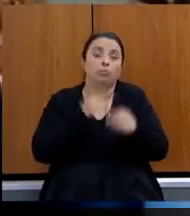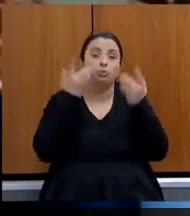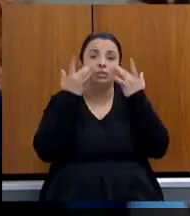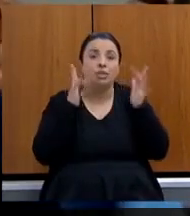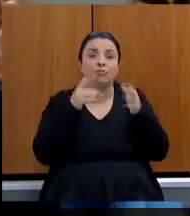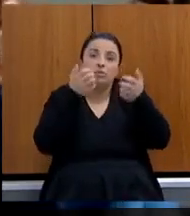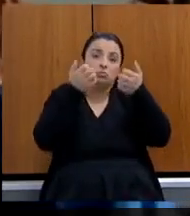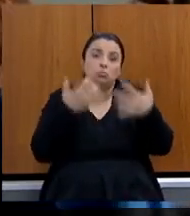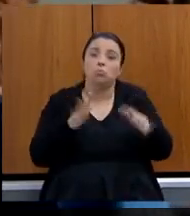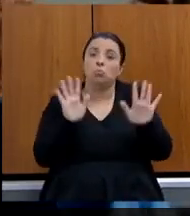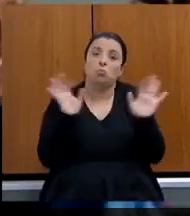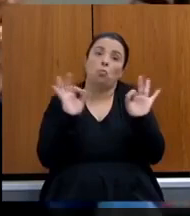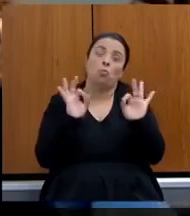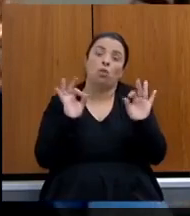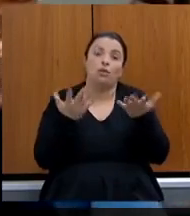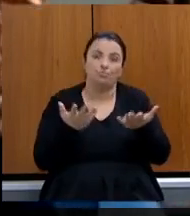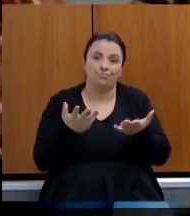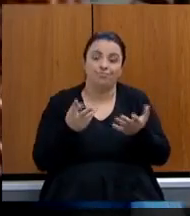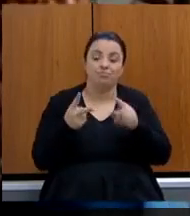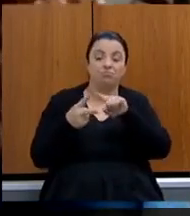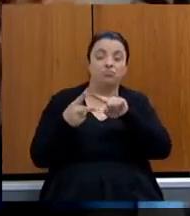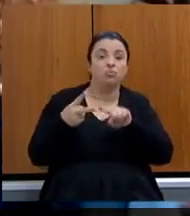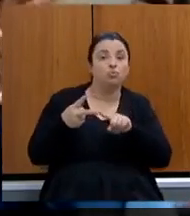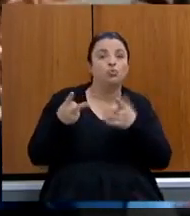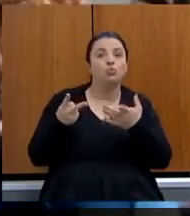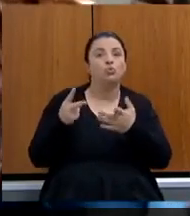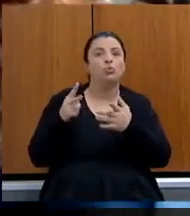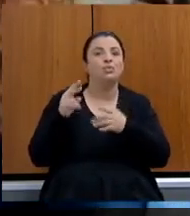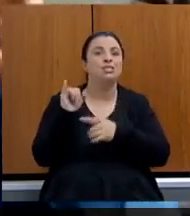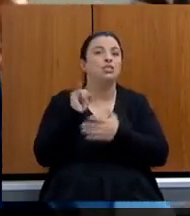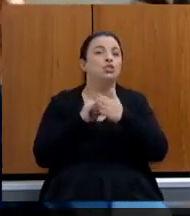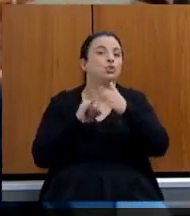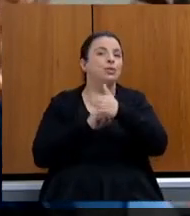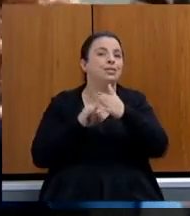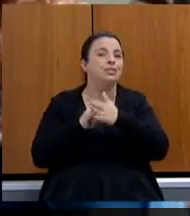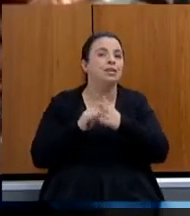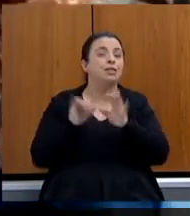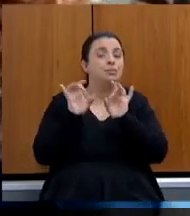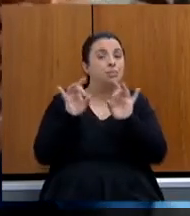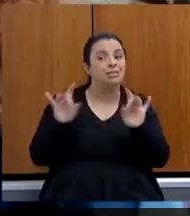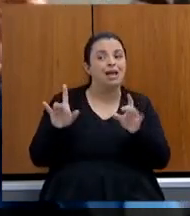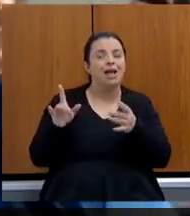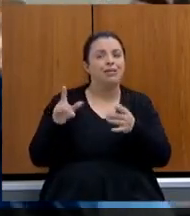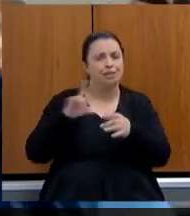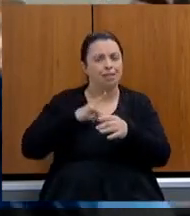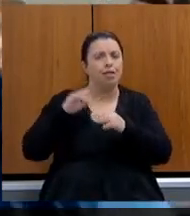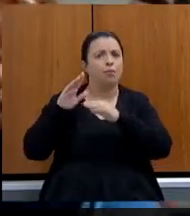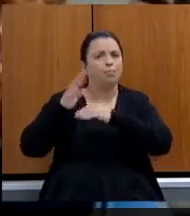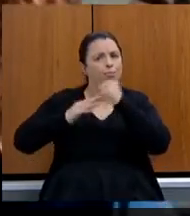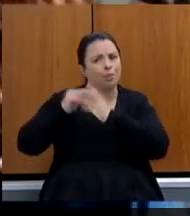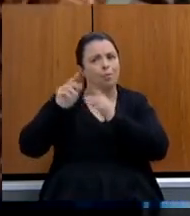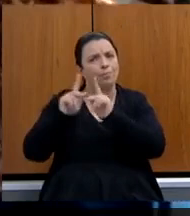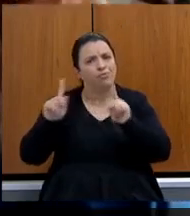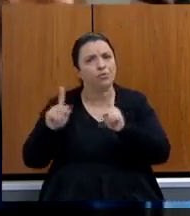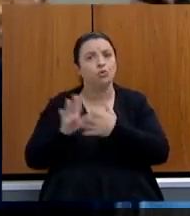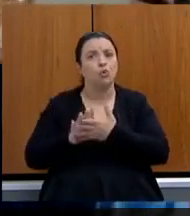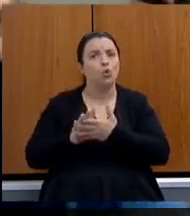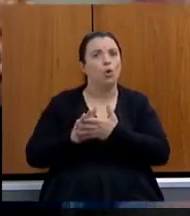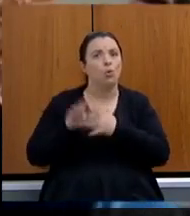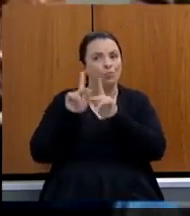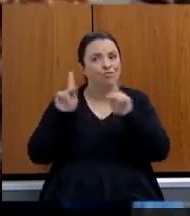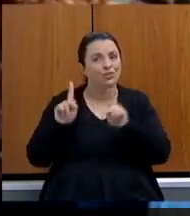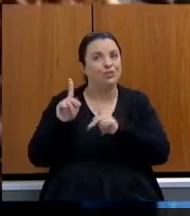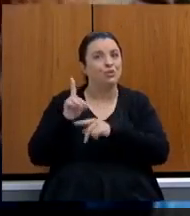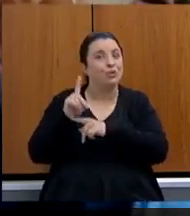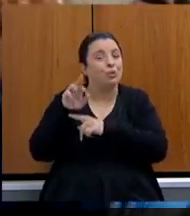no caso dessas duas instituições de gratificações desse cartão de cozinha participação Nacional do professor vamos falar de Professor Doutor que